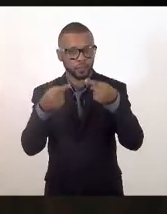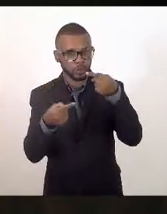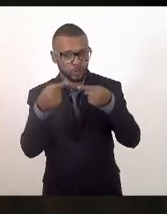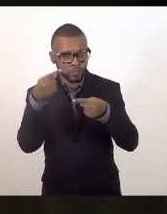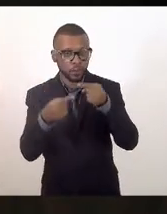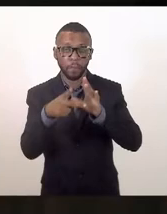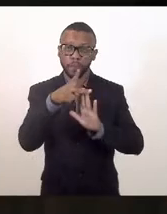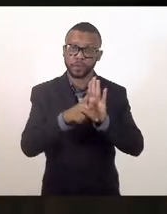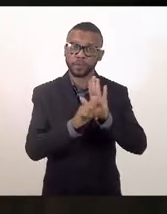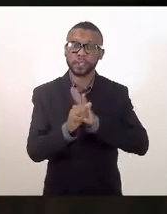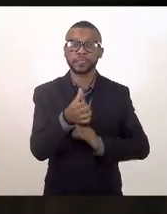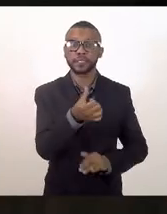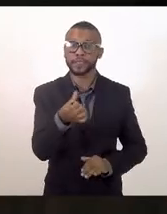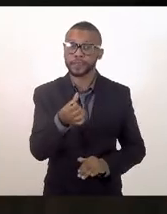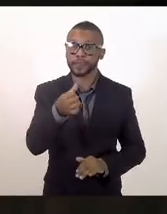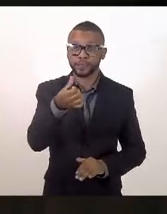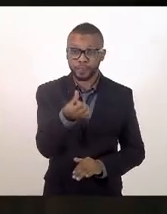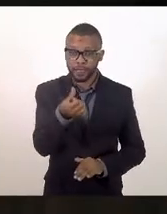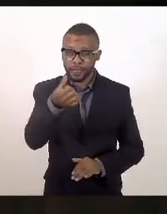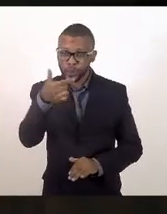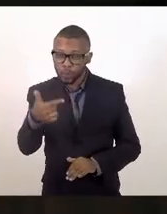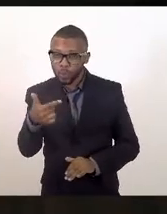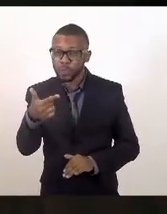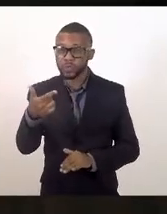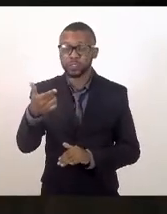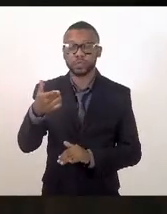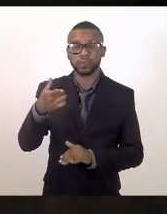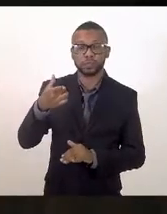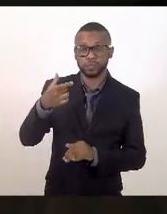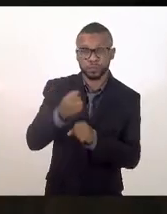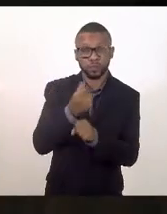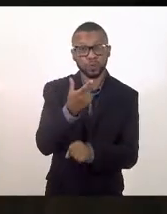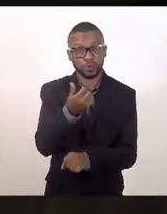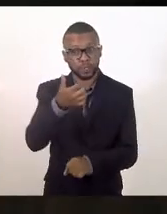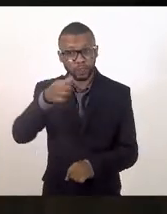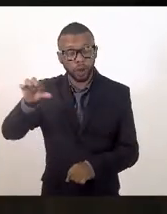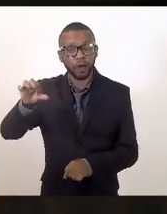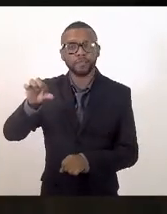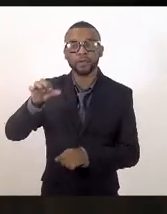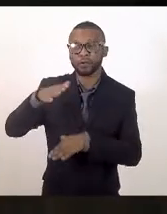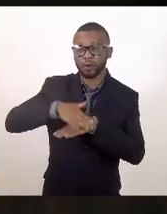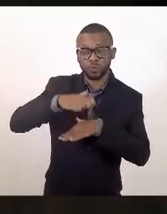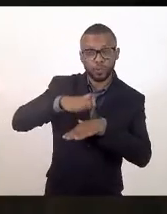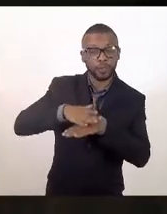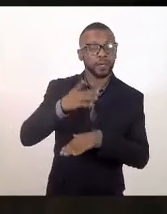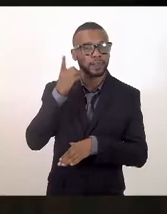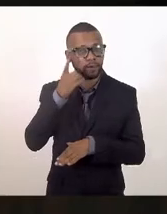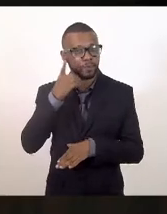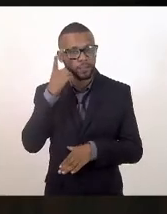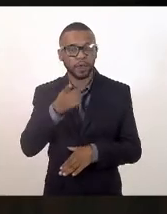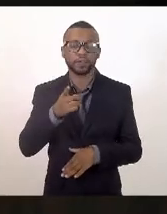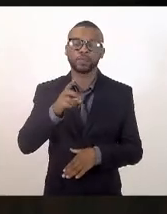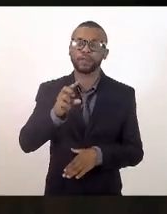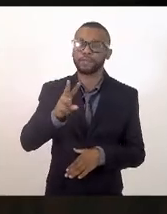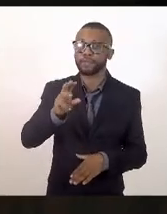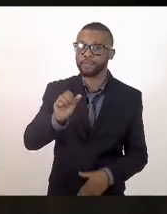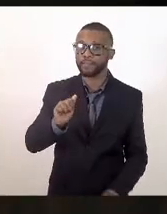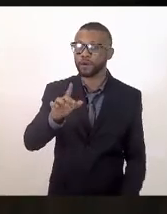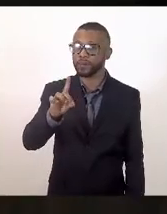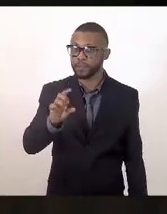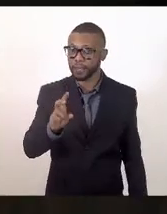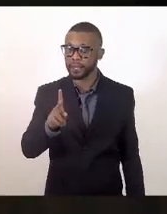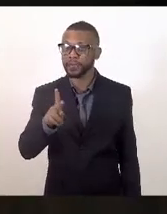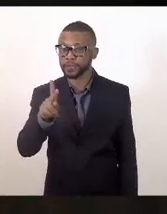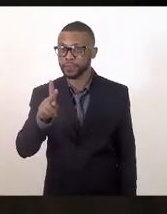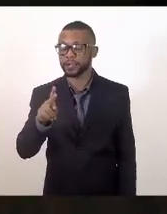projeto de lei 1662 de 19, de autoria do deputado Valdeque Carneiro e Renata Souza. Institui o sistema de habitação de interesse social do Estado do